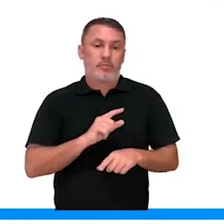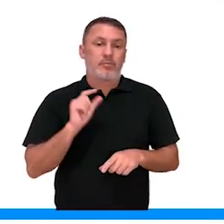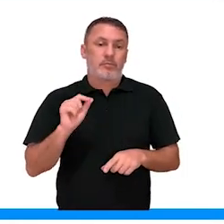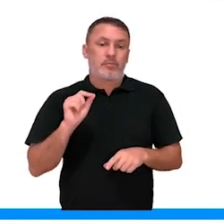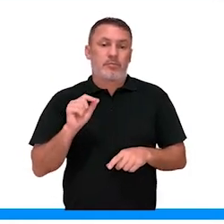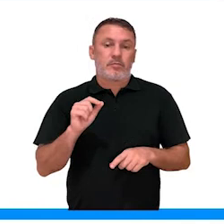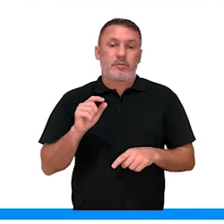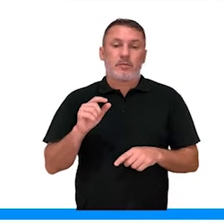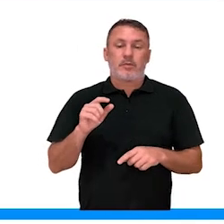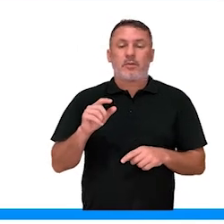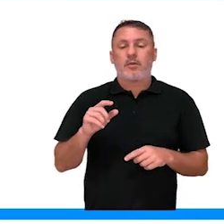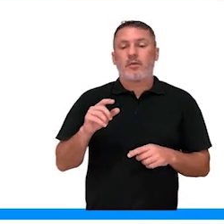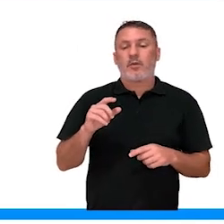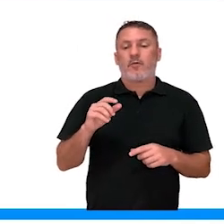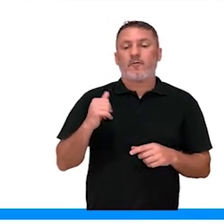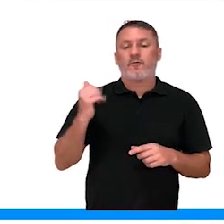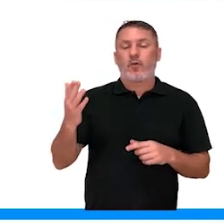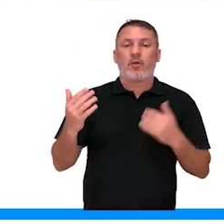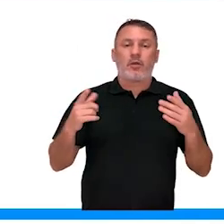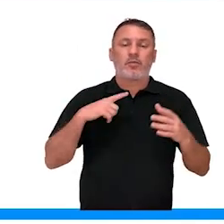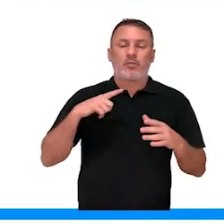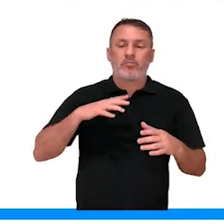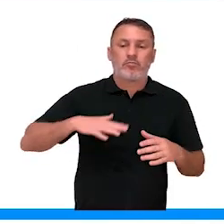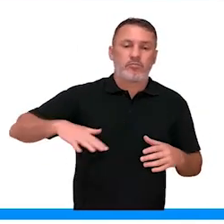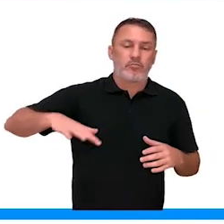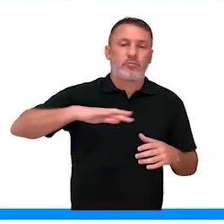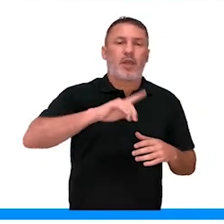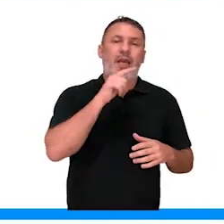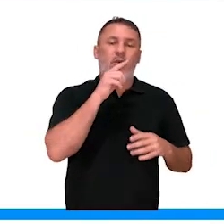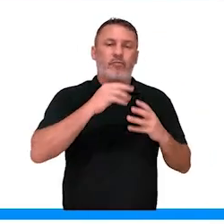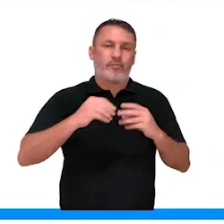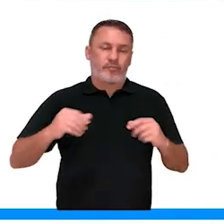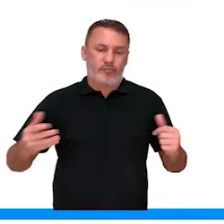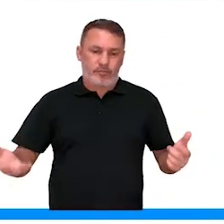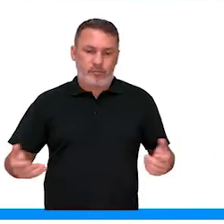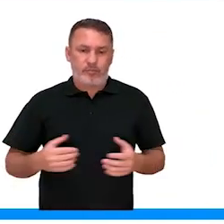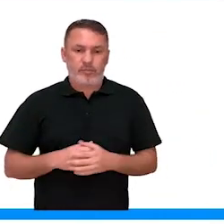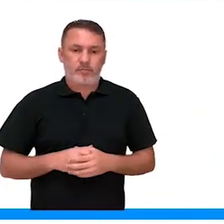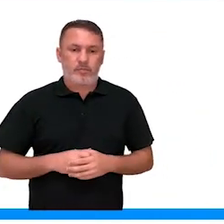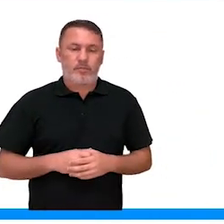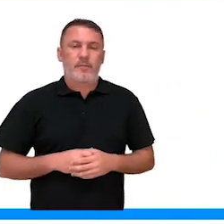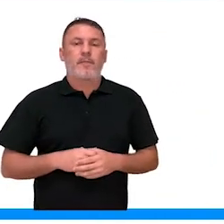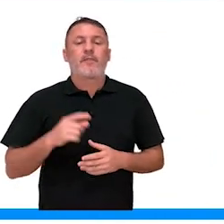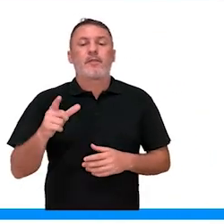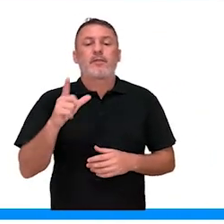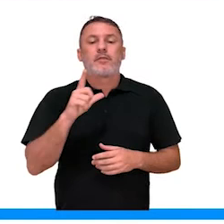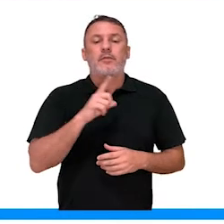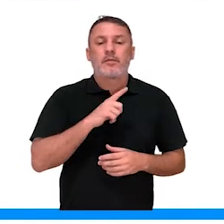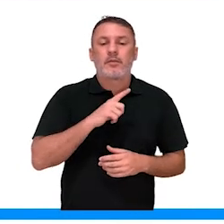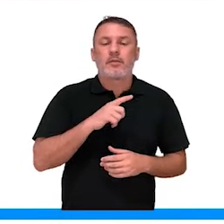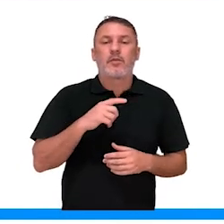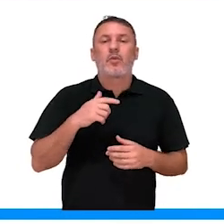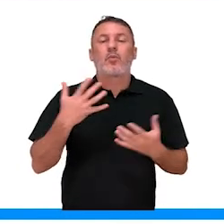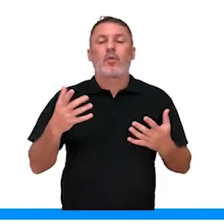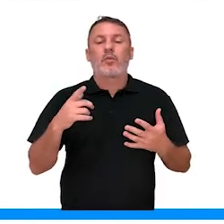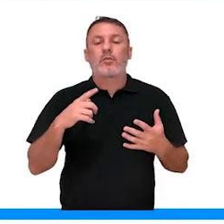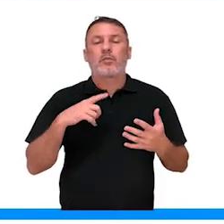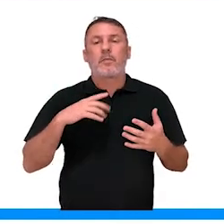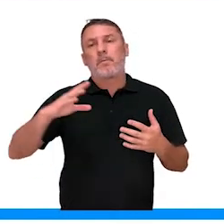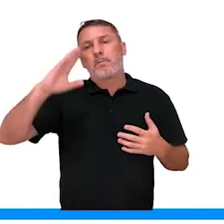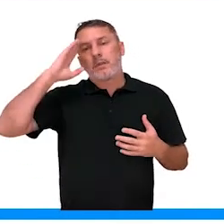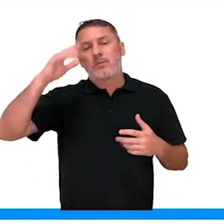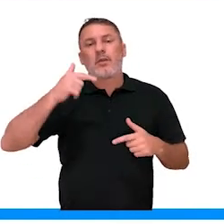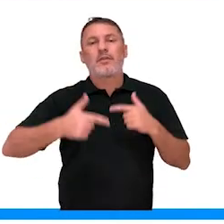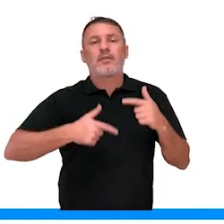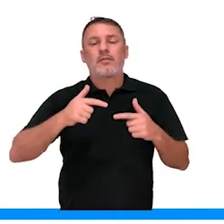também estar disponíveis, estarem dissolvidos em água. E quais vão ser as